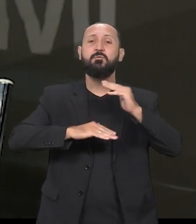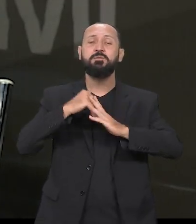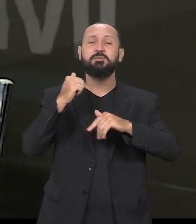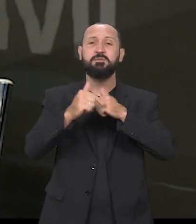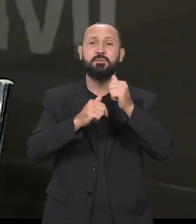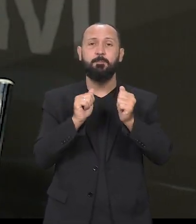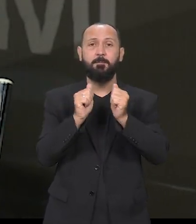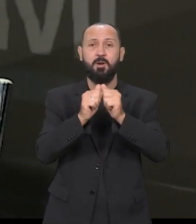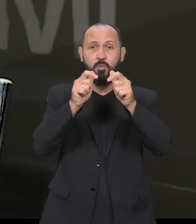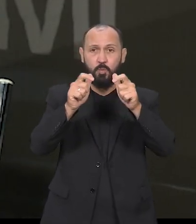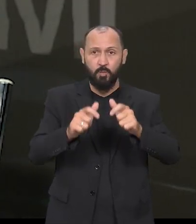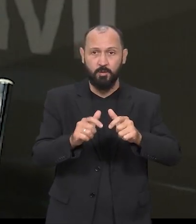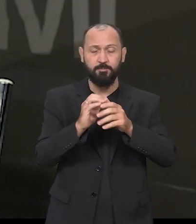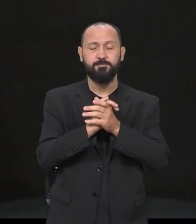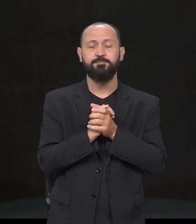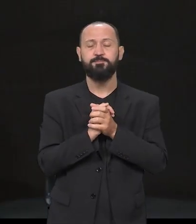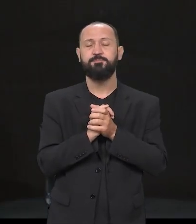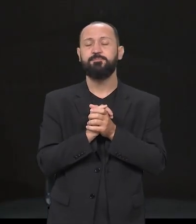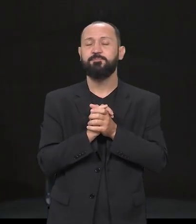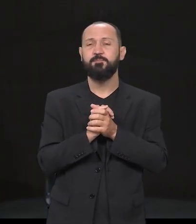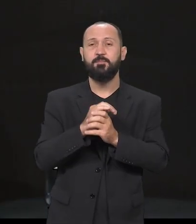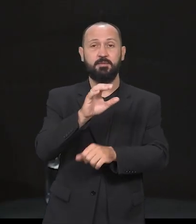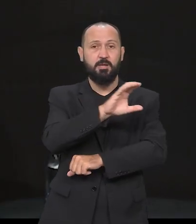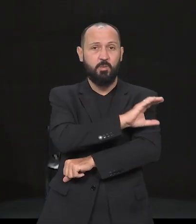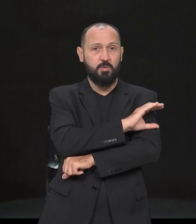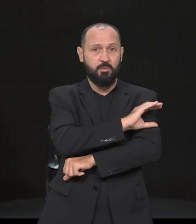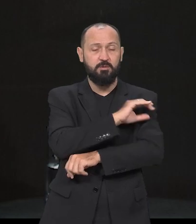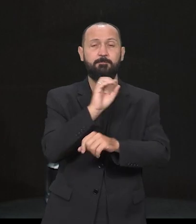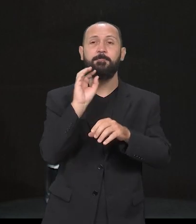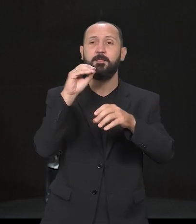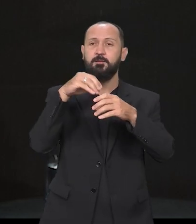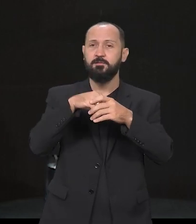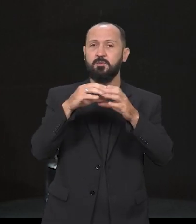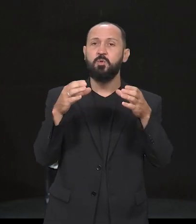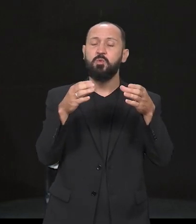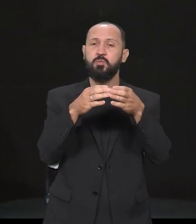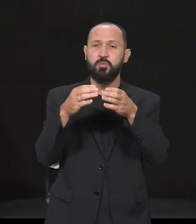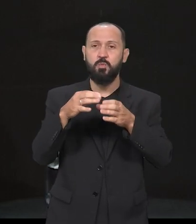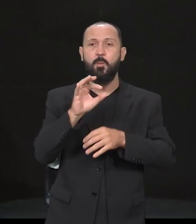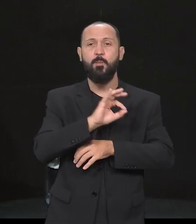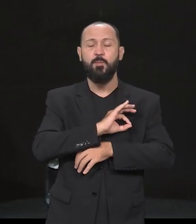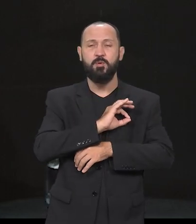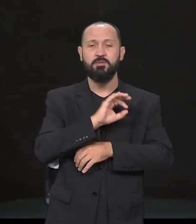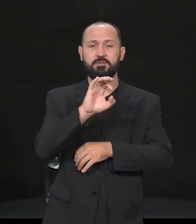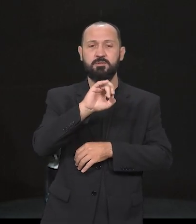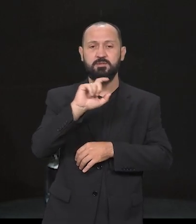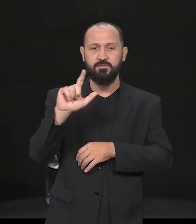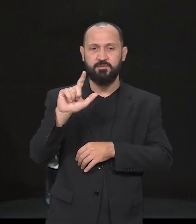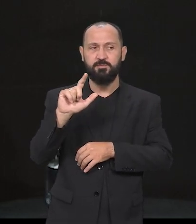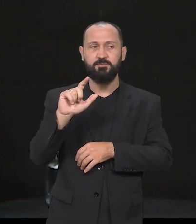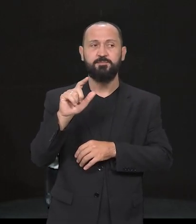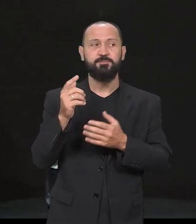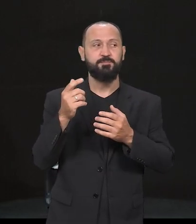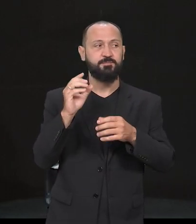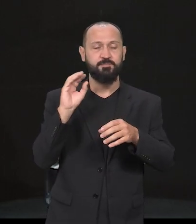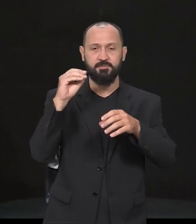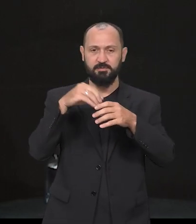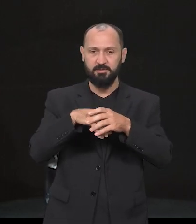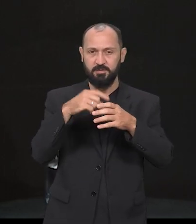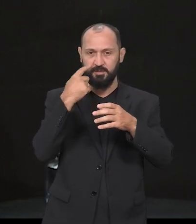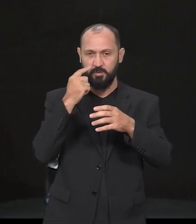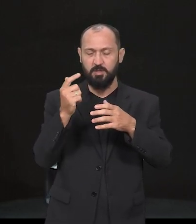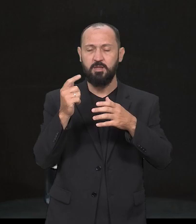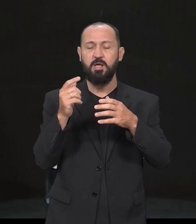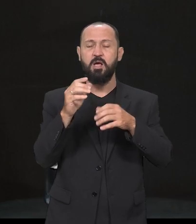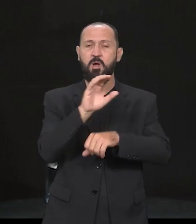profissionais que trabalham no local, Rafaela? A coordenadoria, ela está dentro do grupo Polícia Civil, né? E na